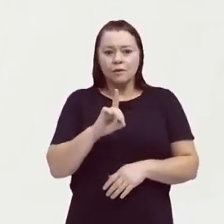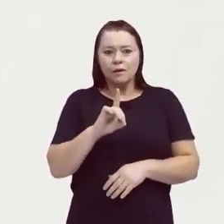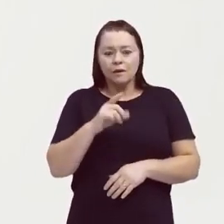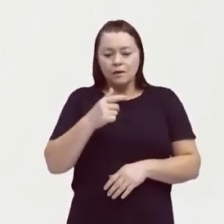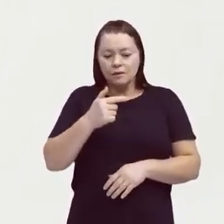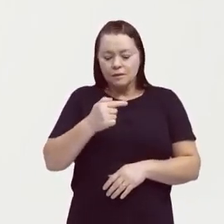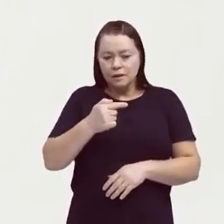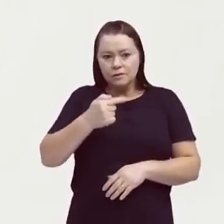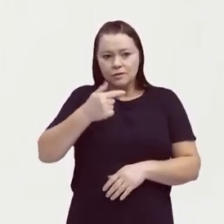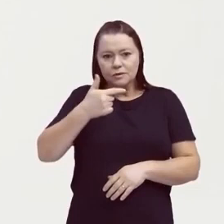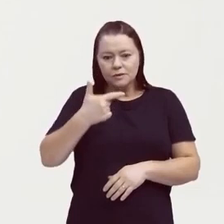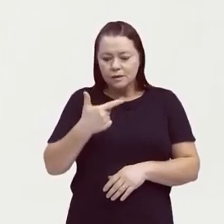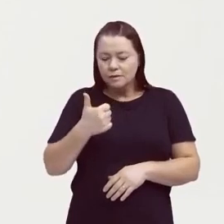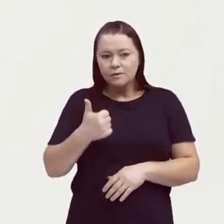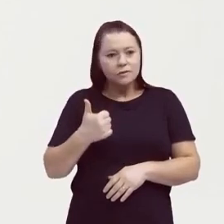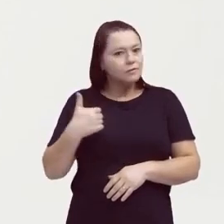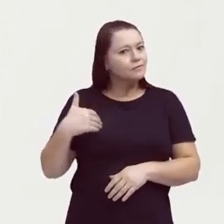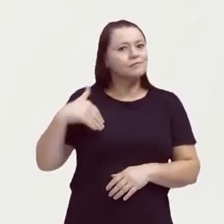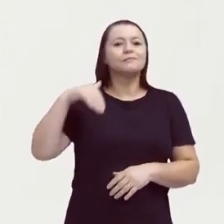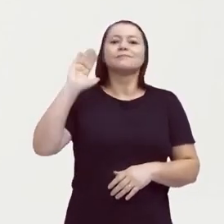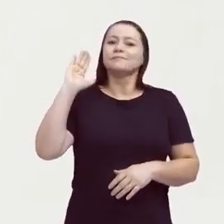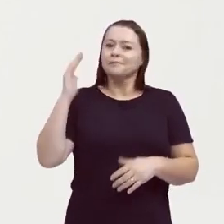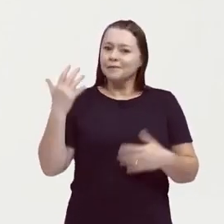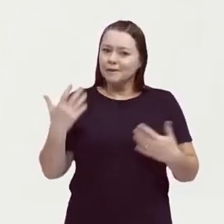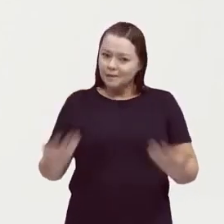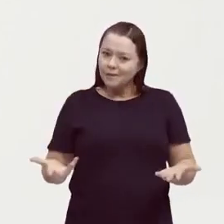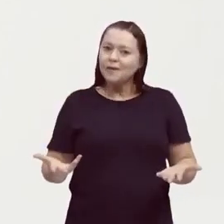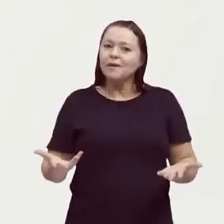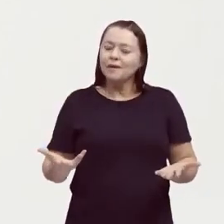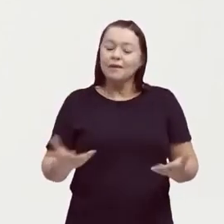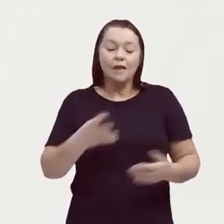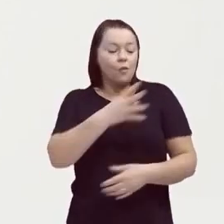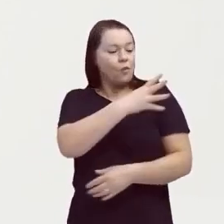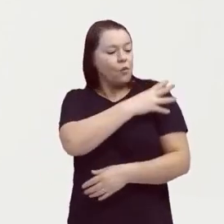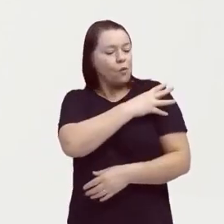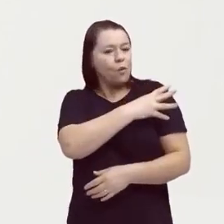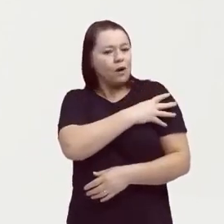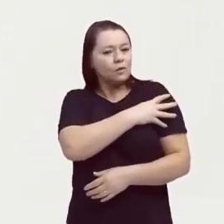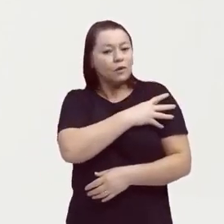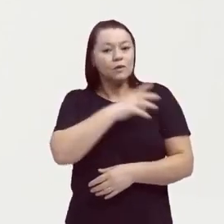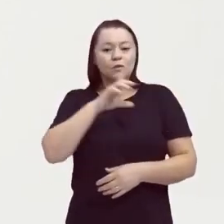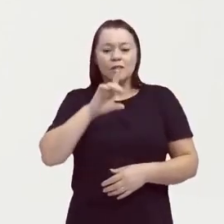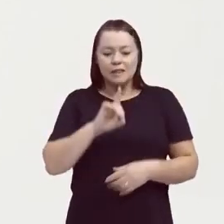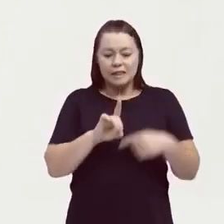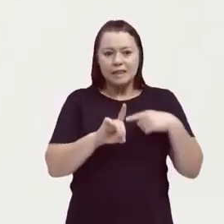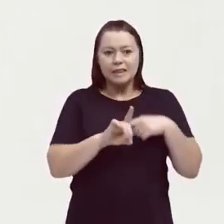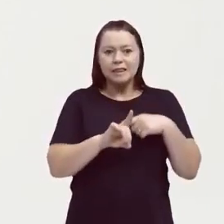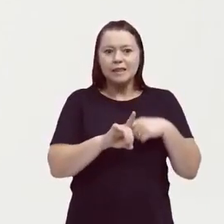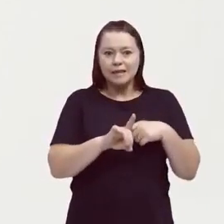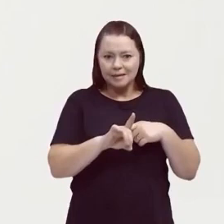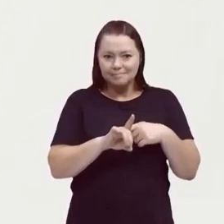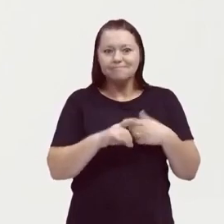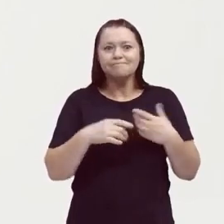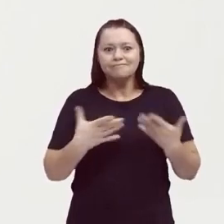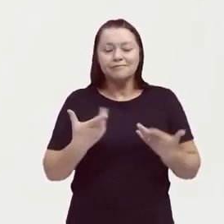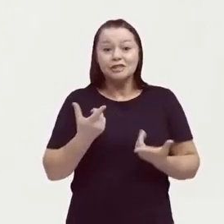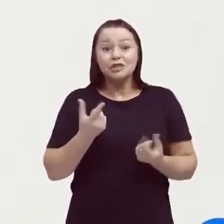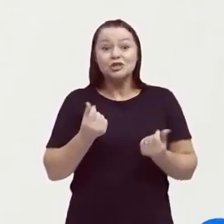R$721. Olha aí, ó, foi a maior arrecadação pela tabela, foi quem? Quarto ano D, com